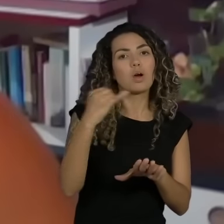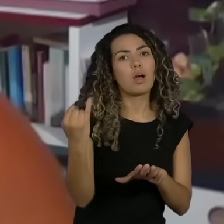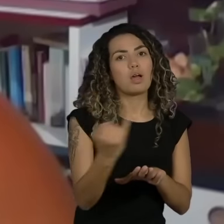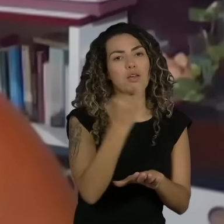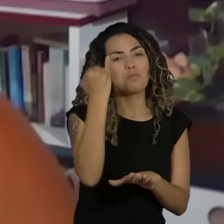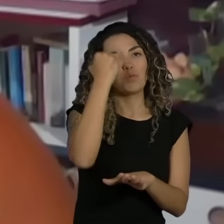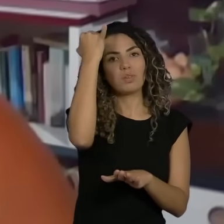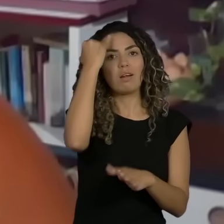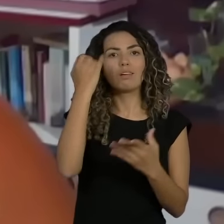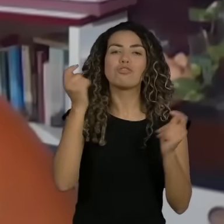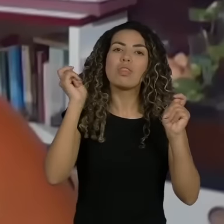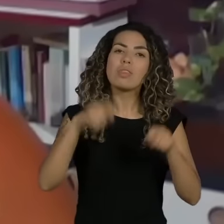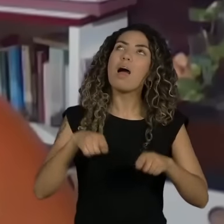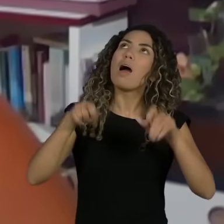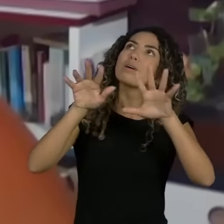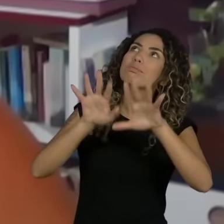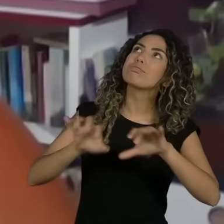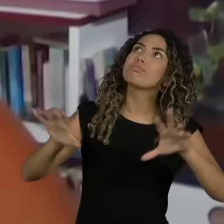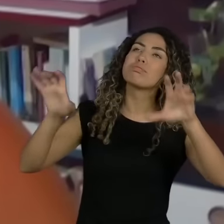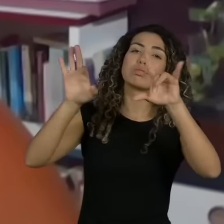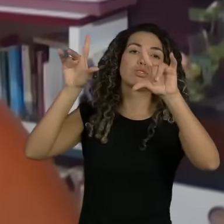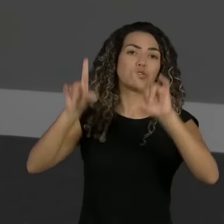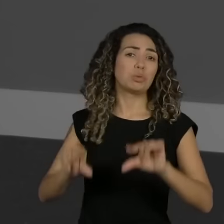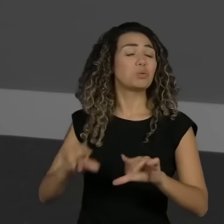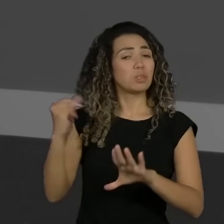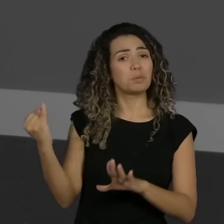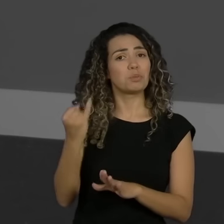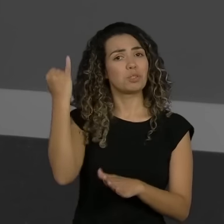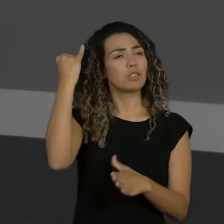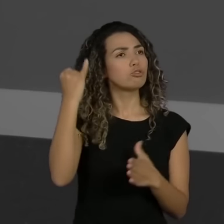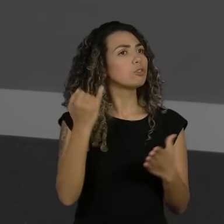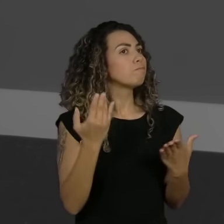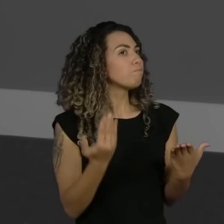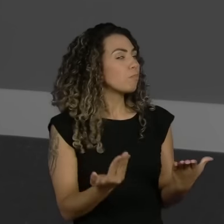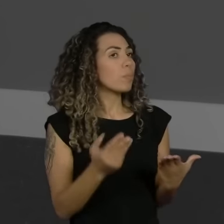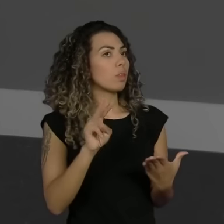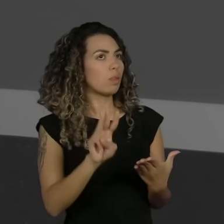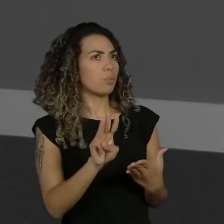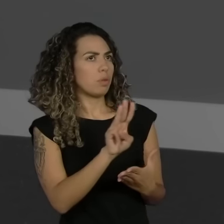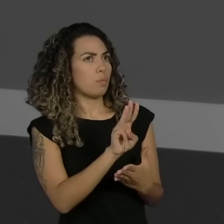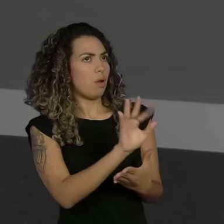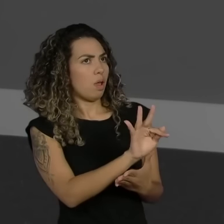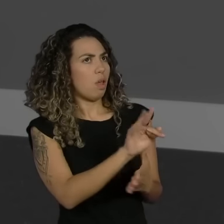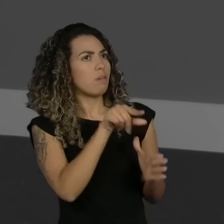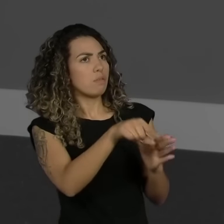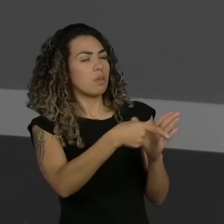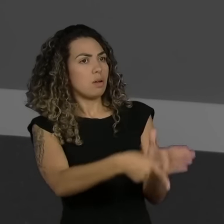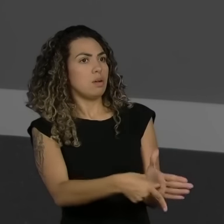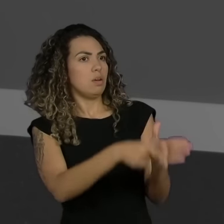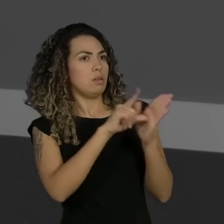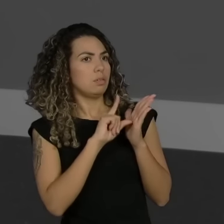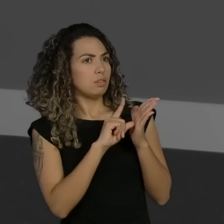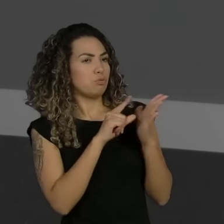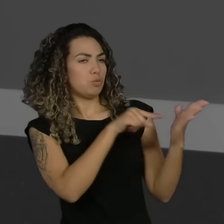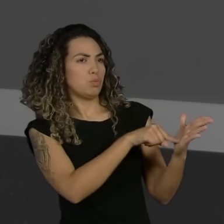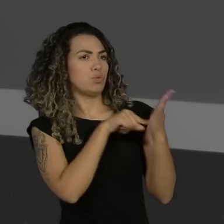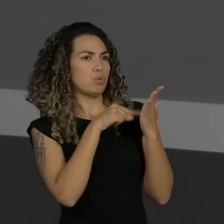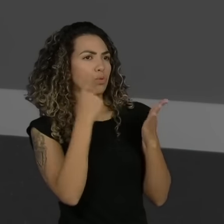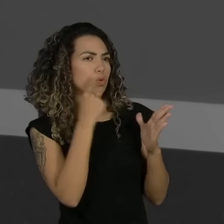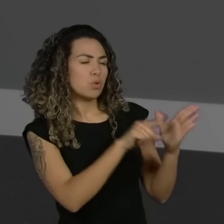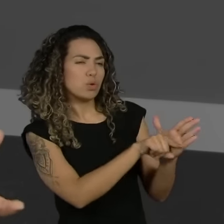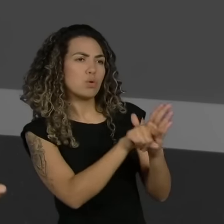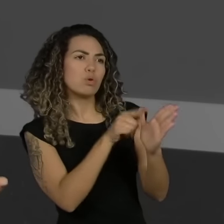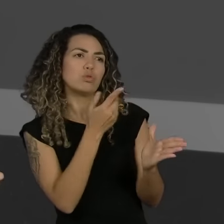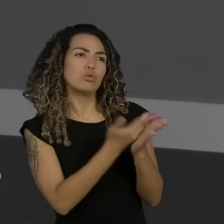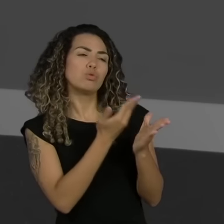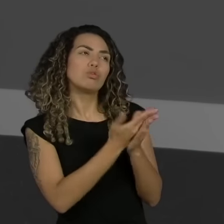de serviços ambientais muito importantes. Parece que o WWF antecipou o resultado desse estudo pensando